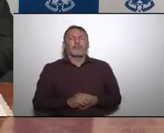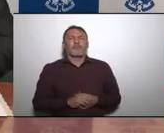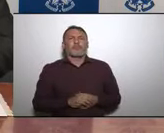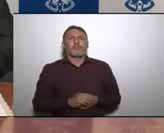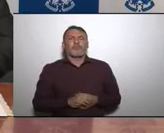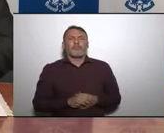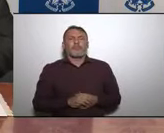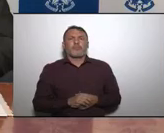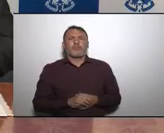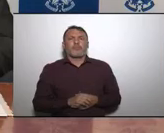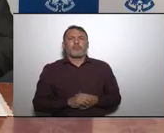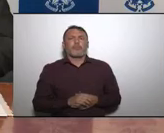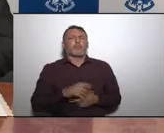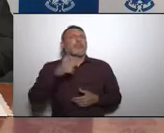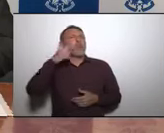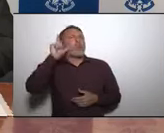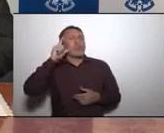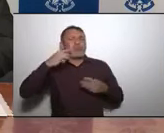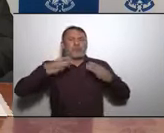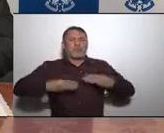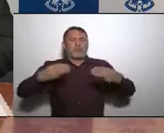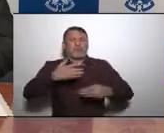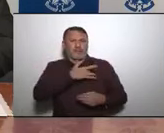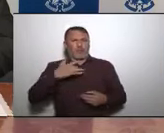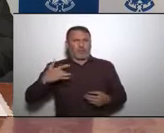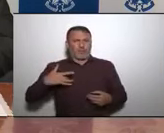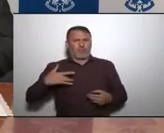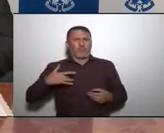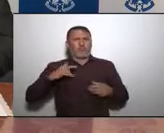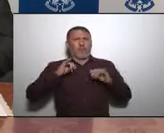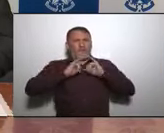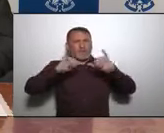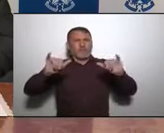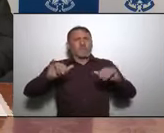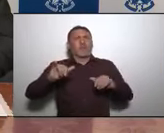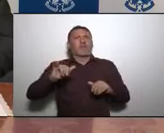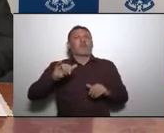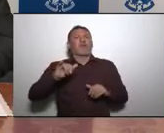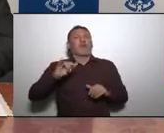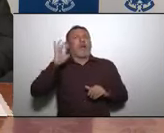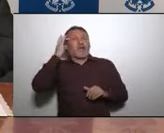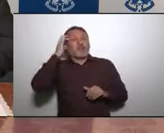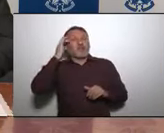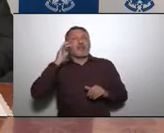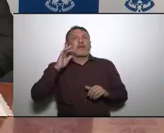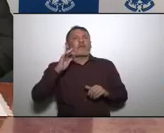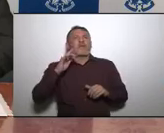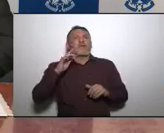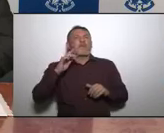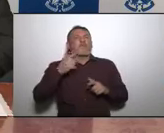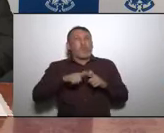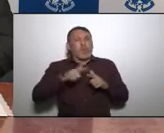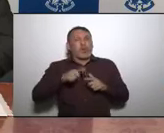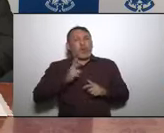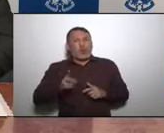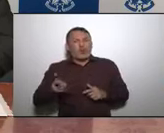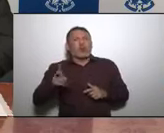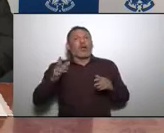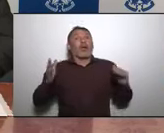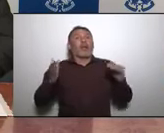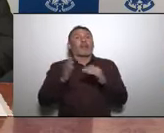Ontem, o ministro da Saúde disse que as coisas não devem melhorar no país antes do mês de junho, né? Então, eu queria saber